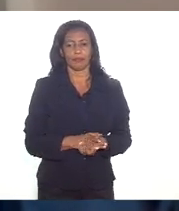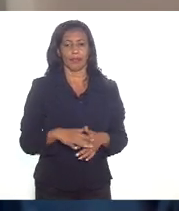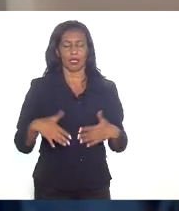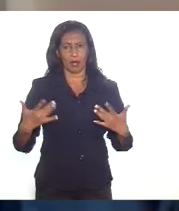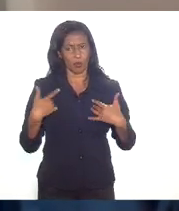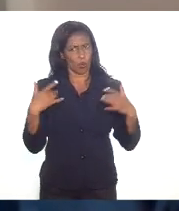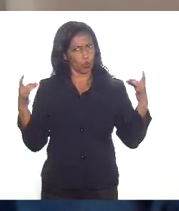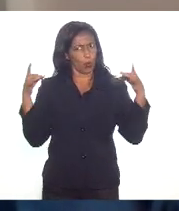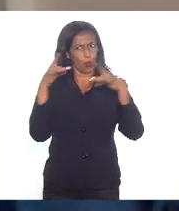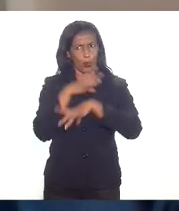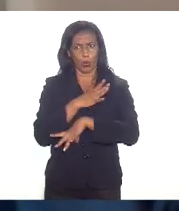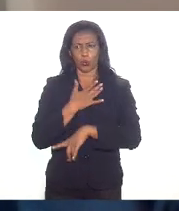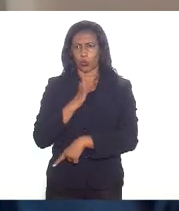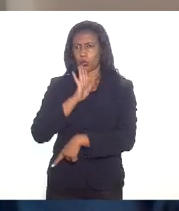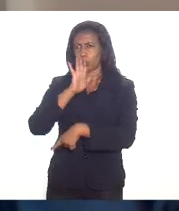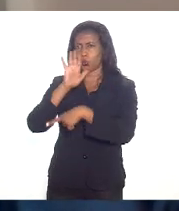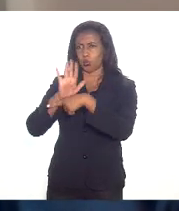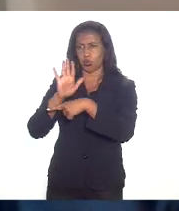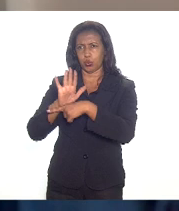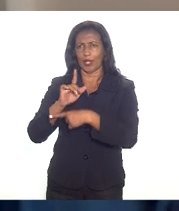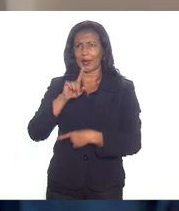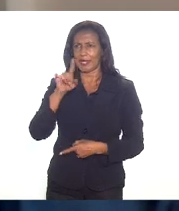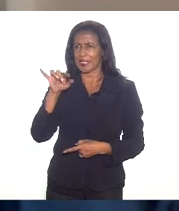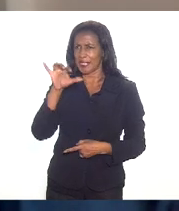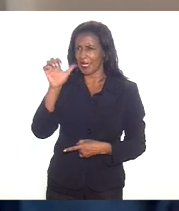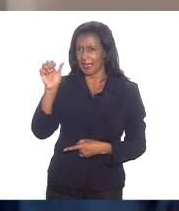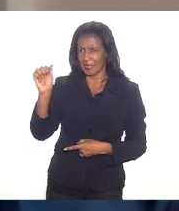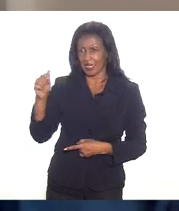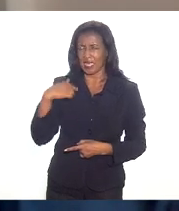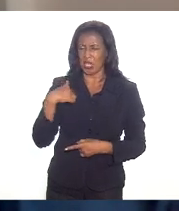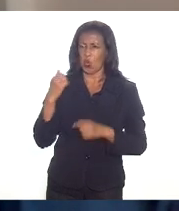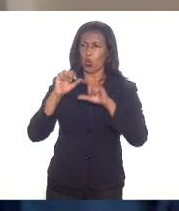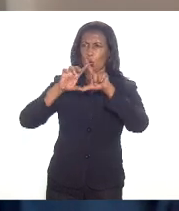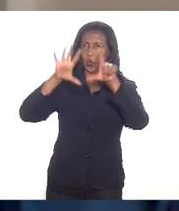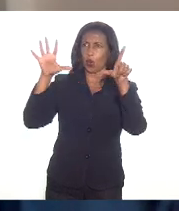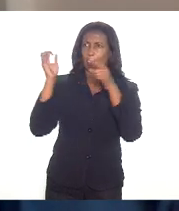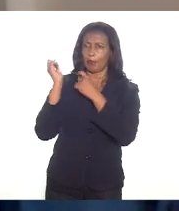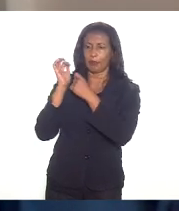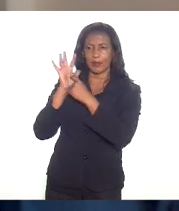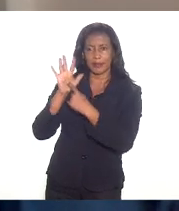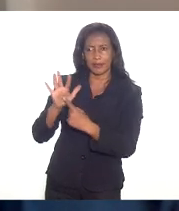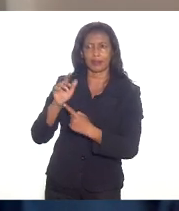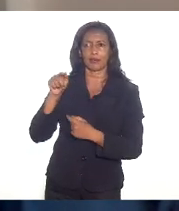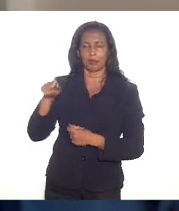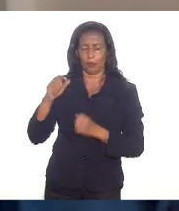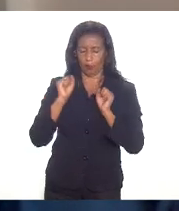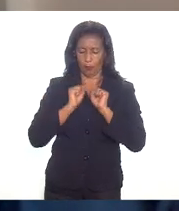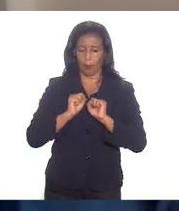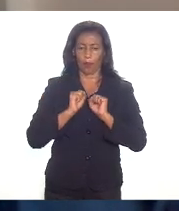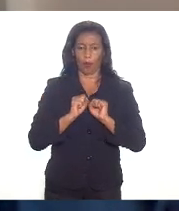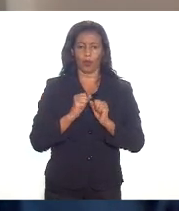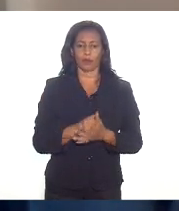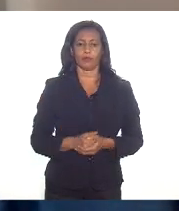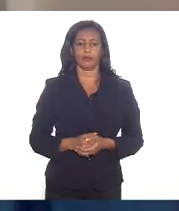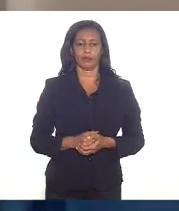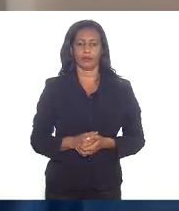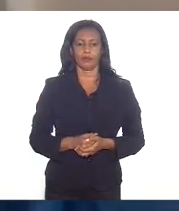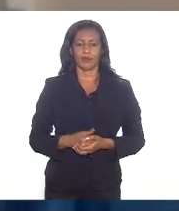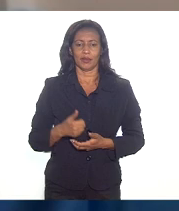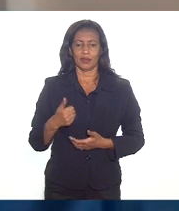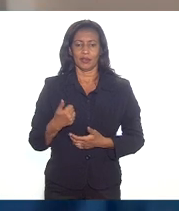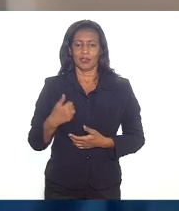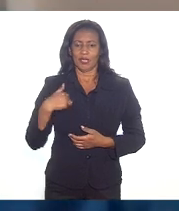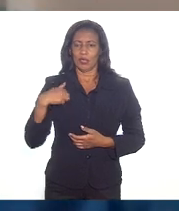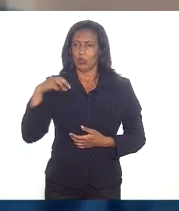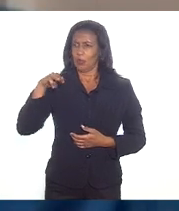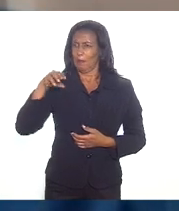eu estou à disposição, viu, deputado Zeidan? Posso fazer uma apresentação para vocês e para os outros deputados que quiserem, a gente pode combinar, sobre